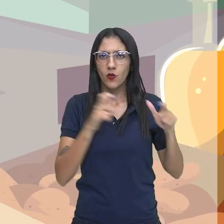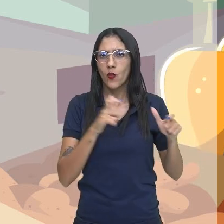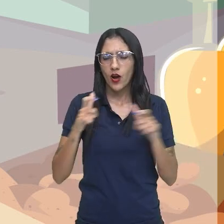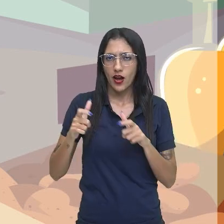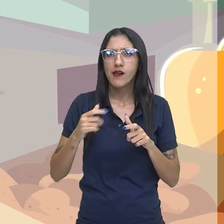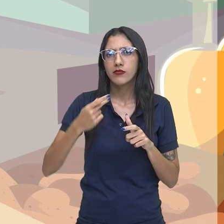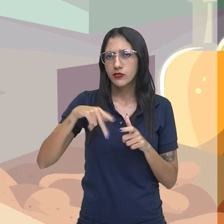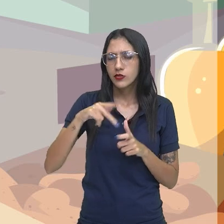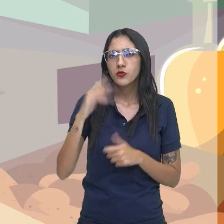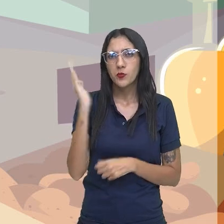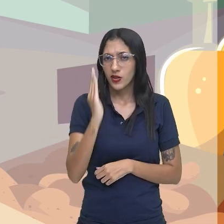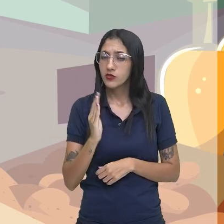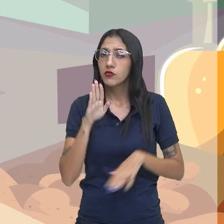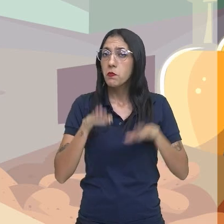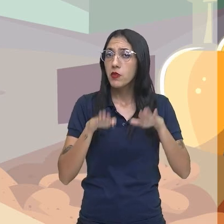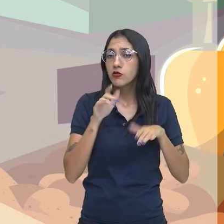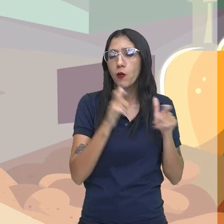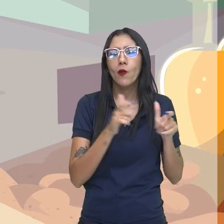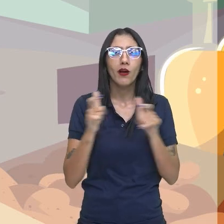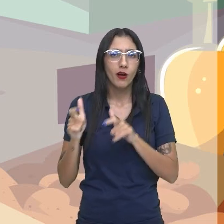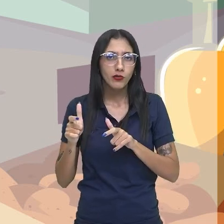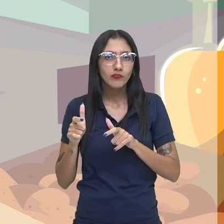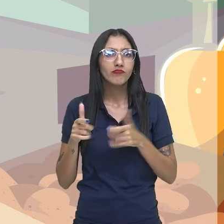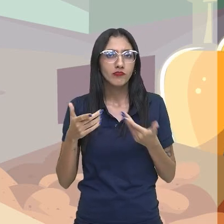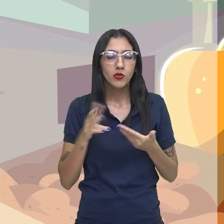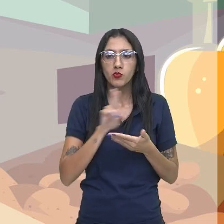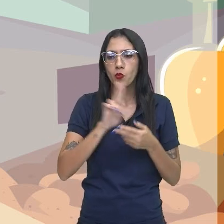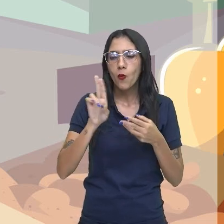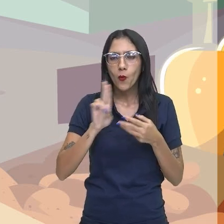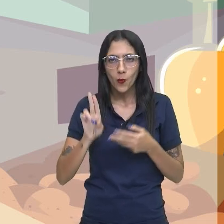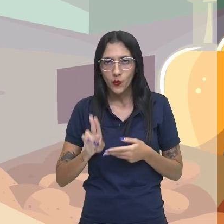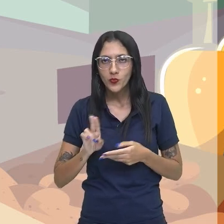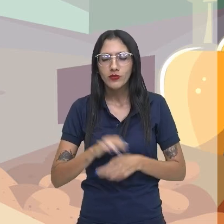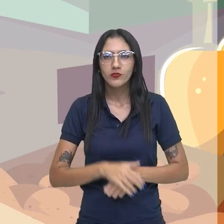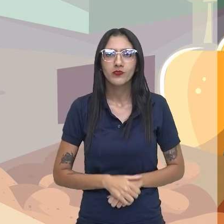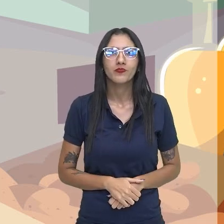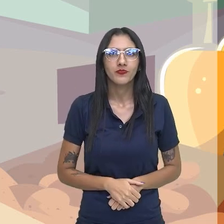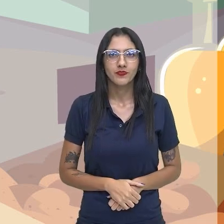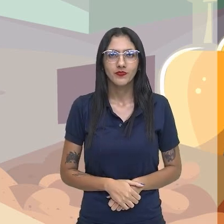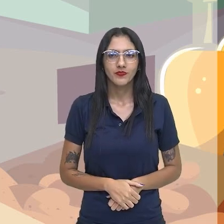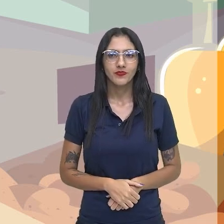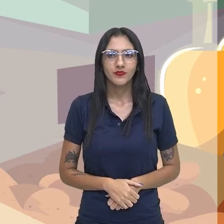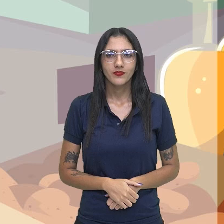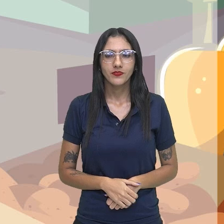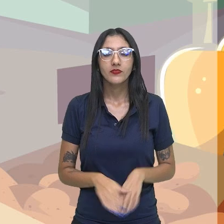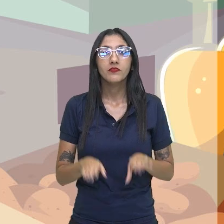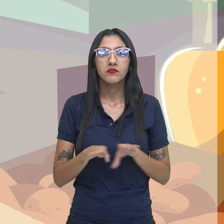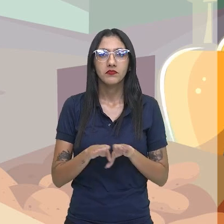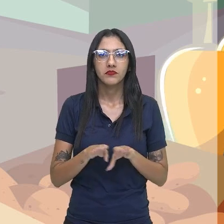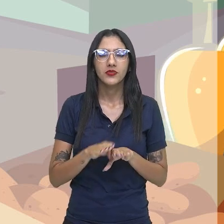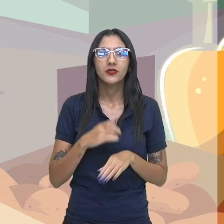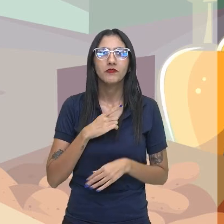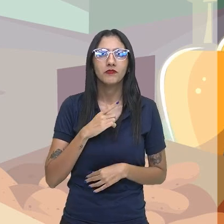Entre regiões. Então, nós temos também outras